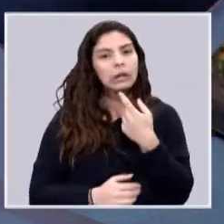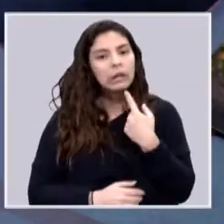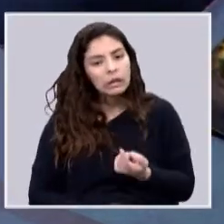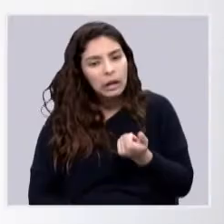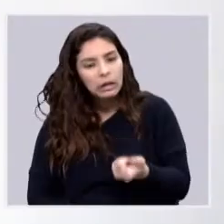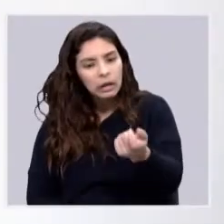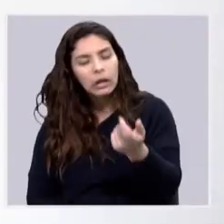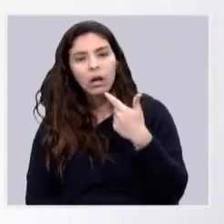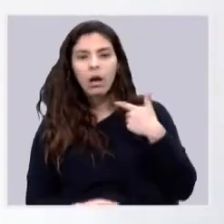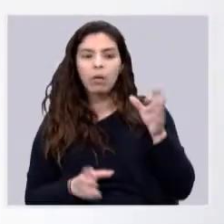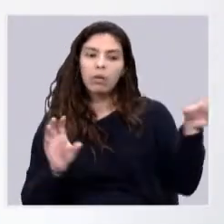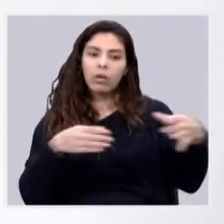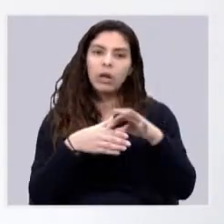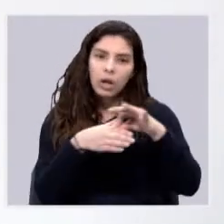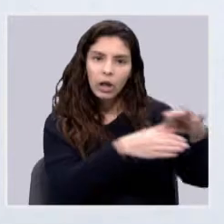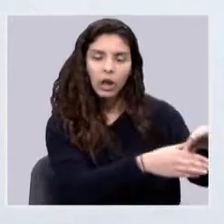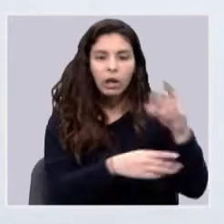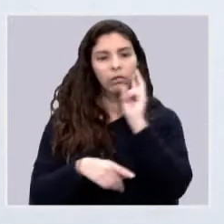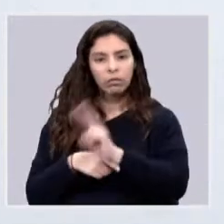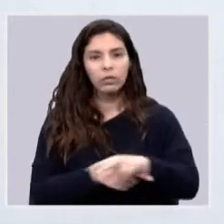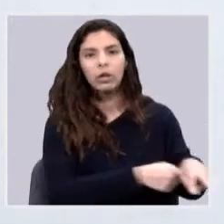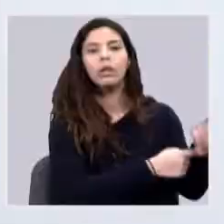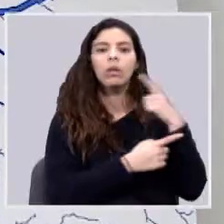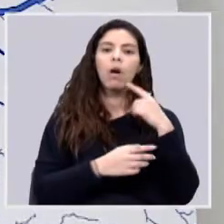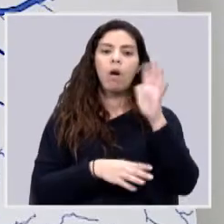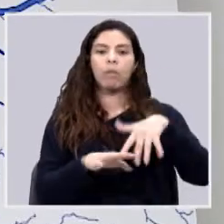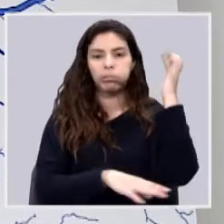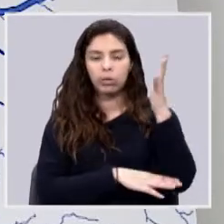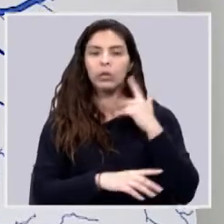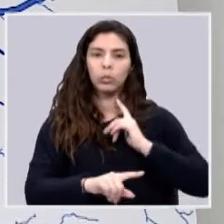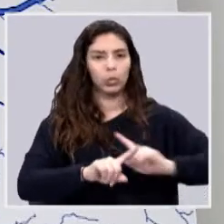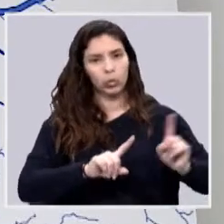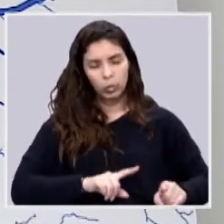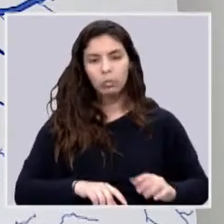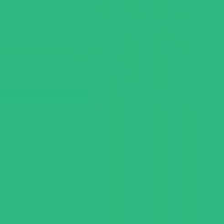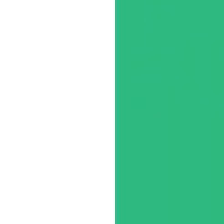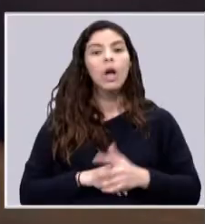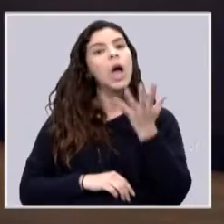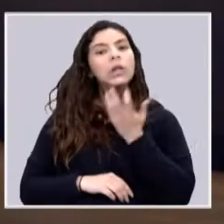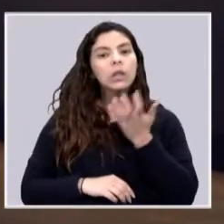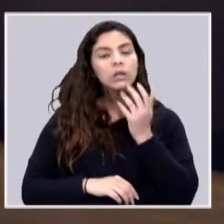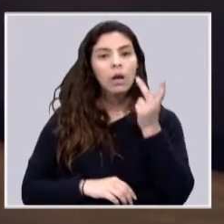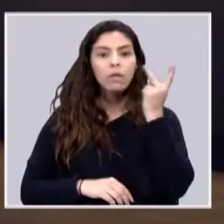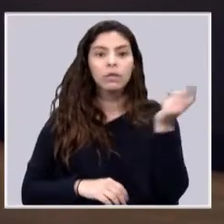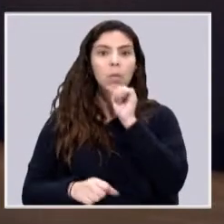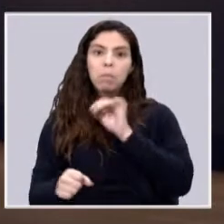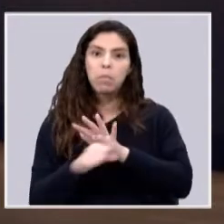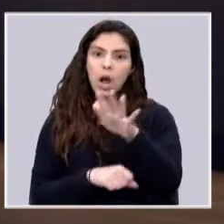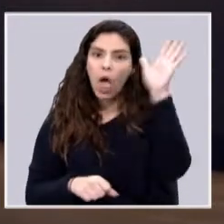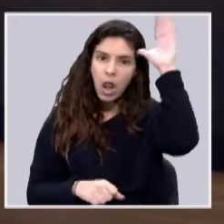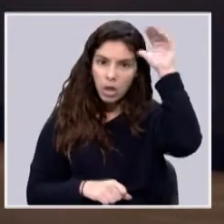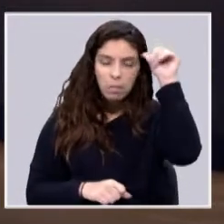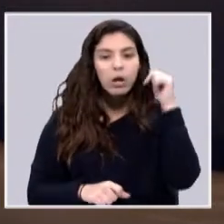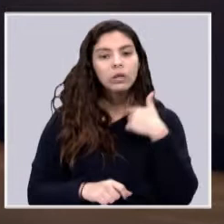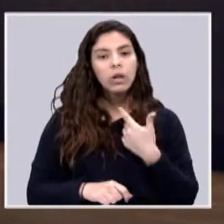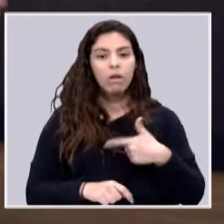desenvolver uma programação regular com visitas guiadas, conferências e outras atividades. A preservação da vida marinha está